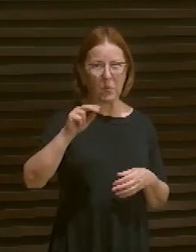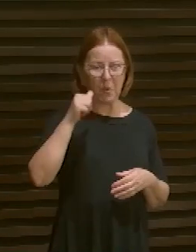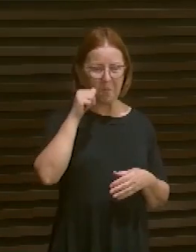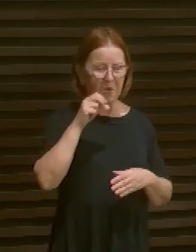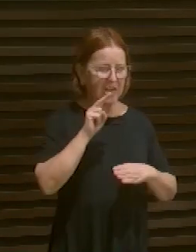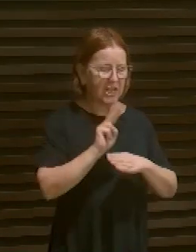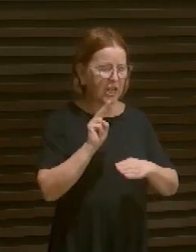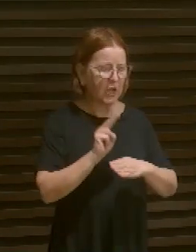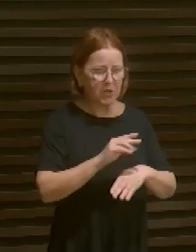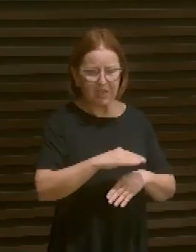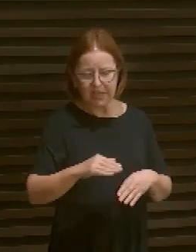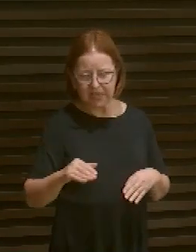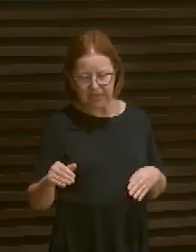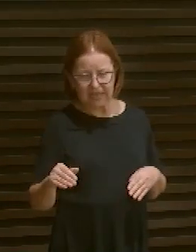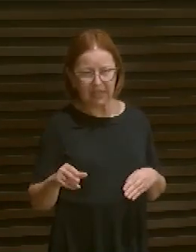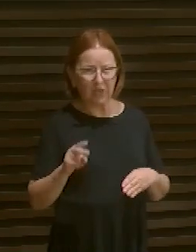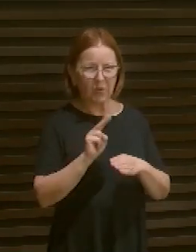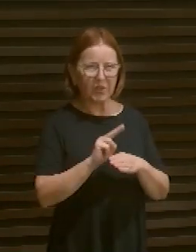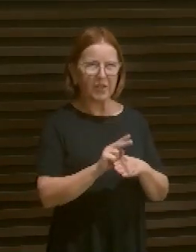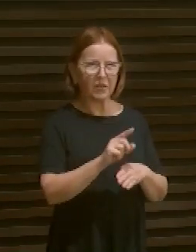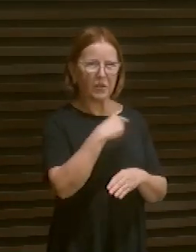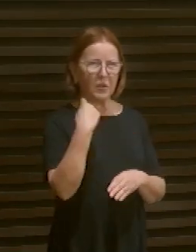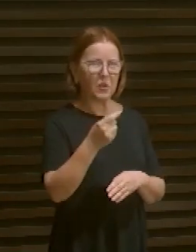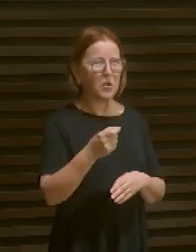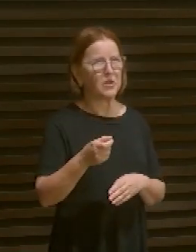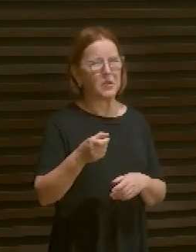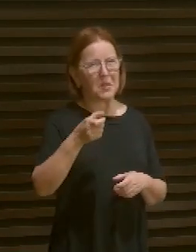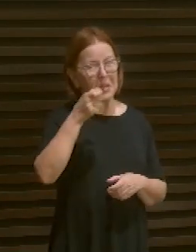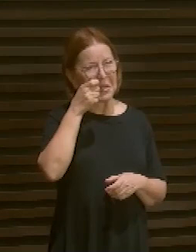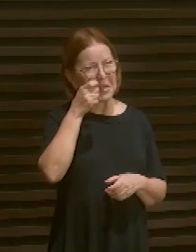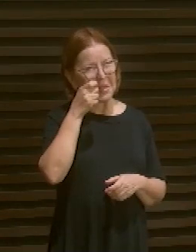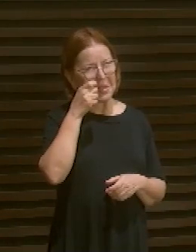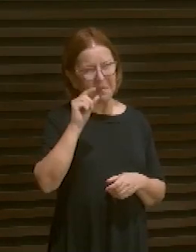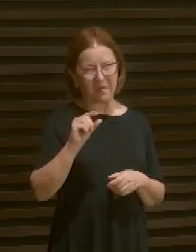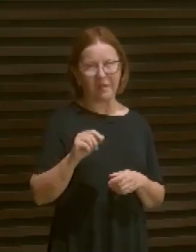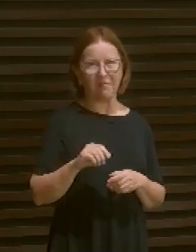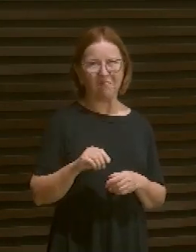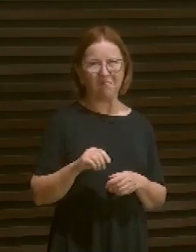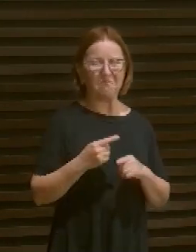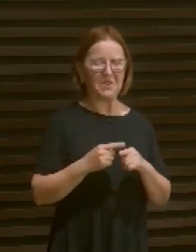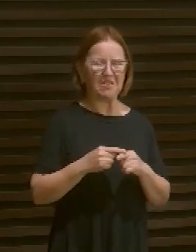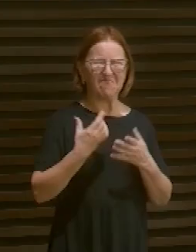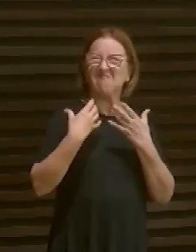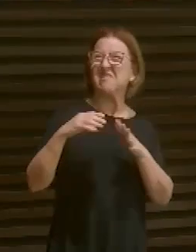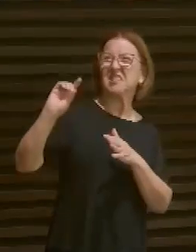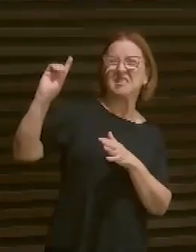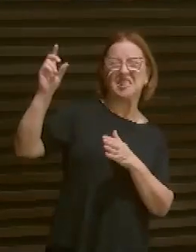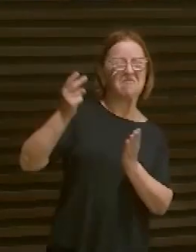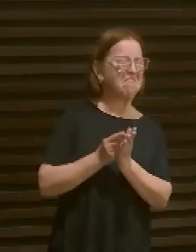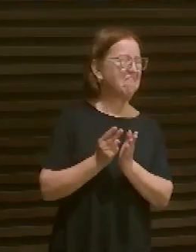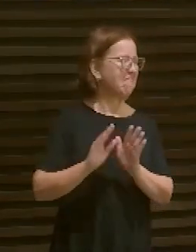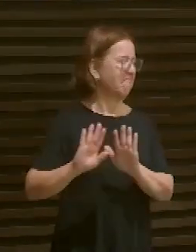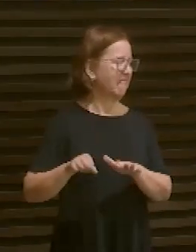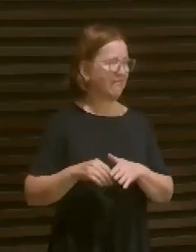infantis, mesquinhos, miúdos, e não querermos a Ele mesmo. Isso estava